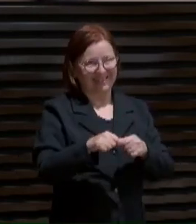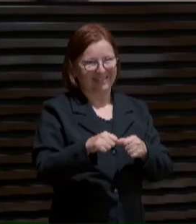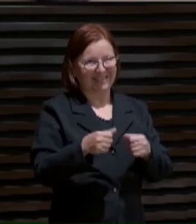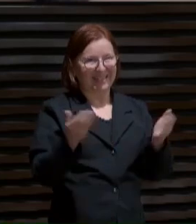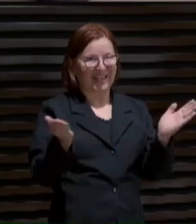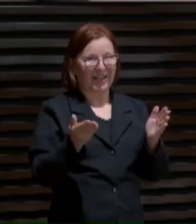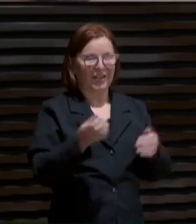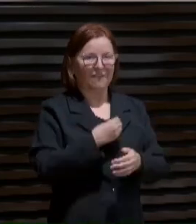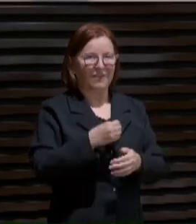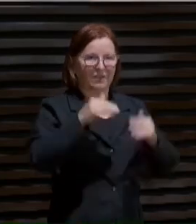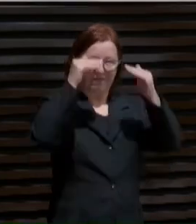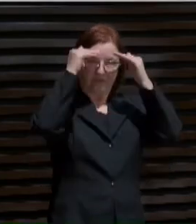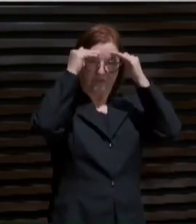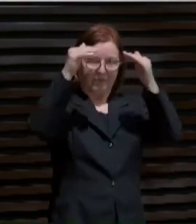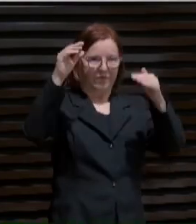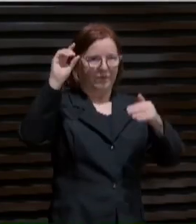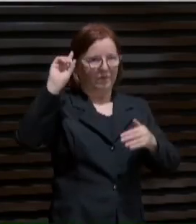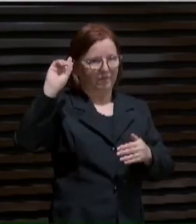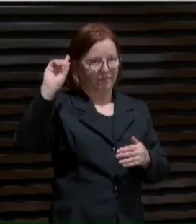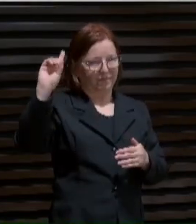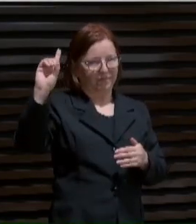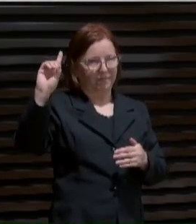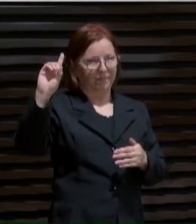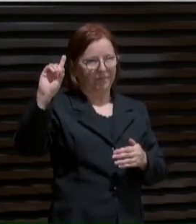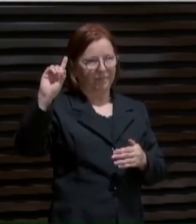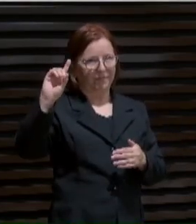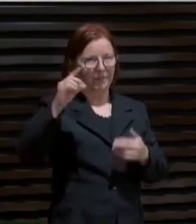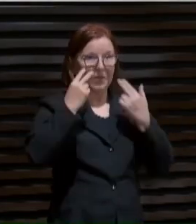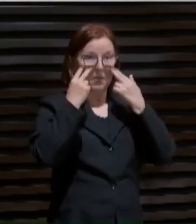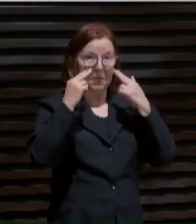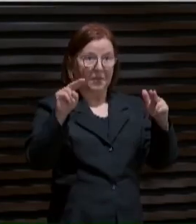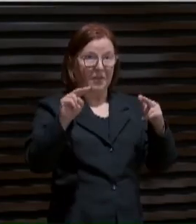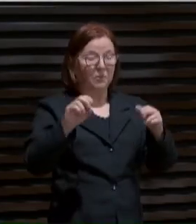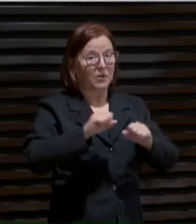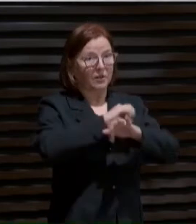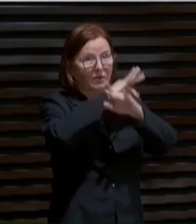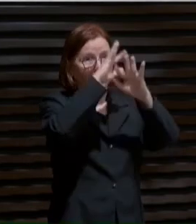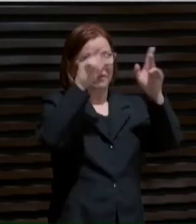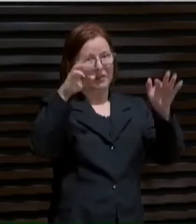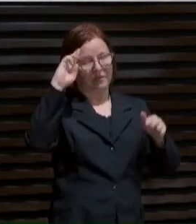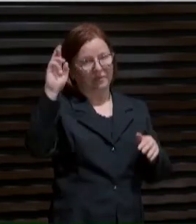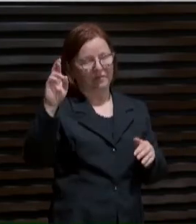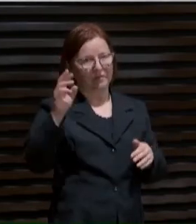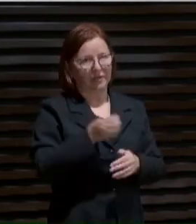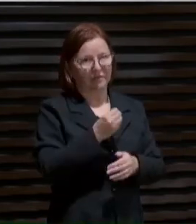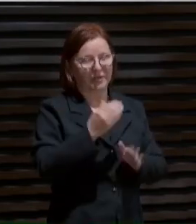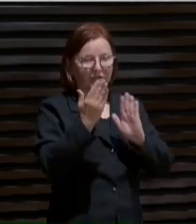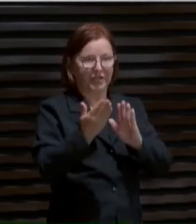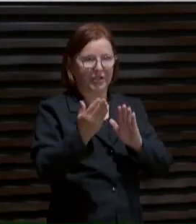temente ao Senhor uma vida que o testemunho glorifica ao Senhor uma vida que diante da Injustiça